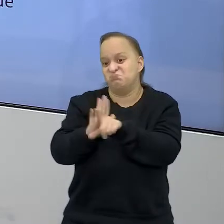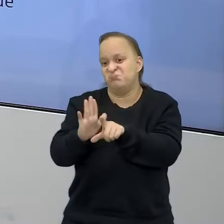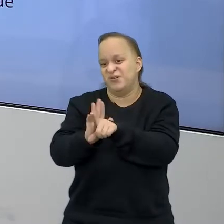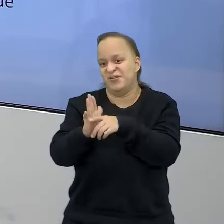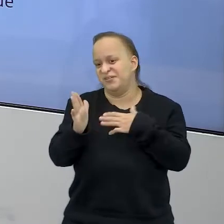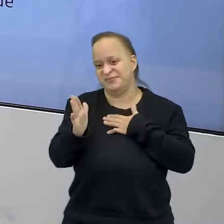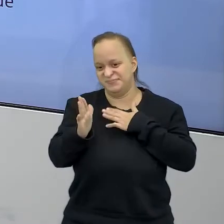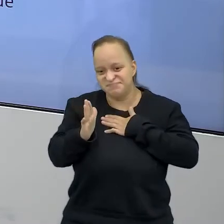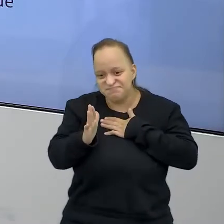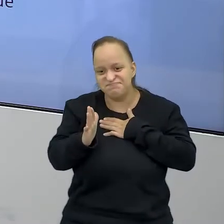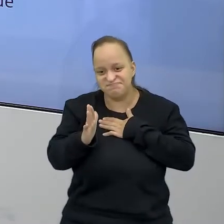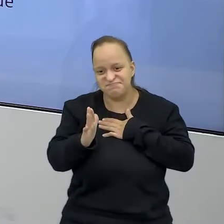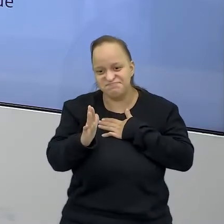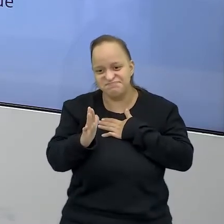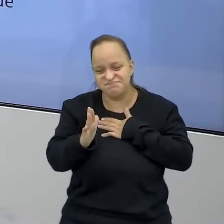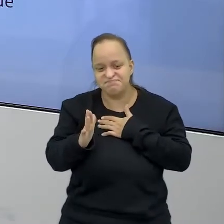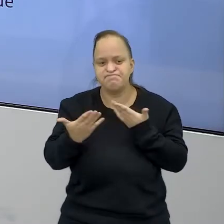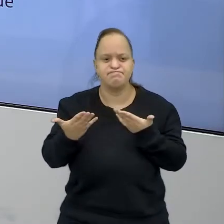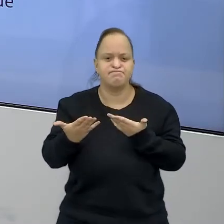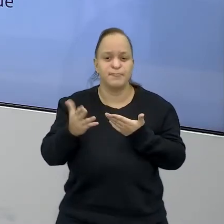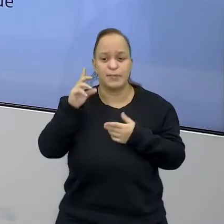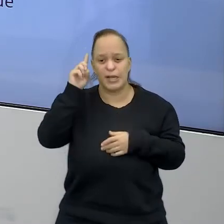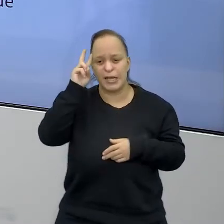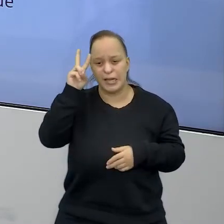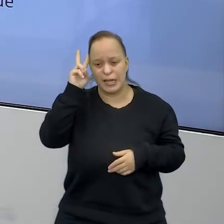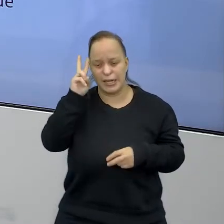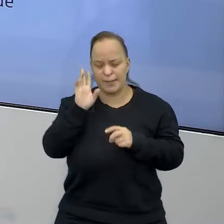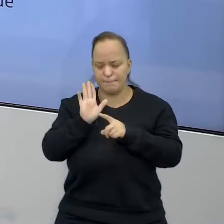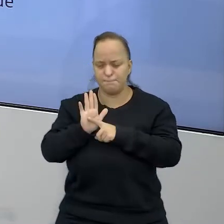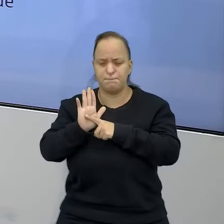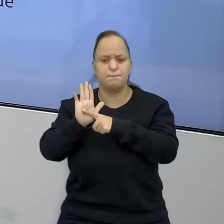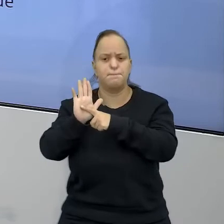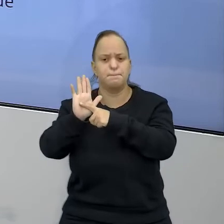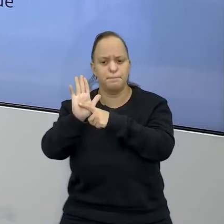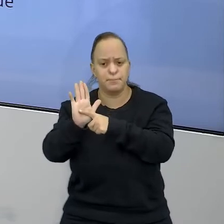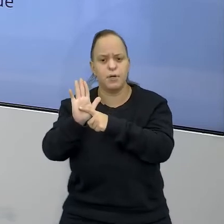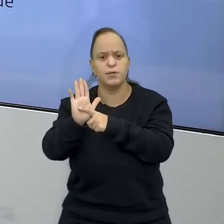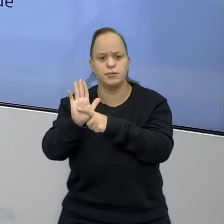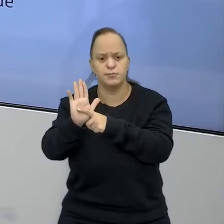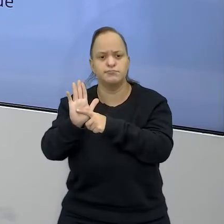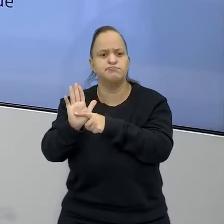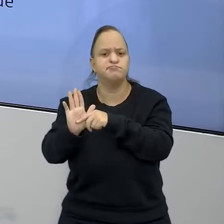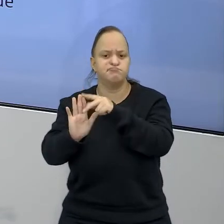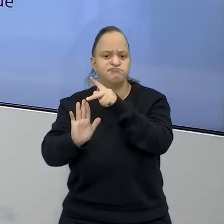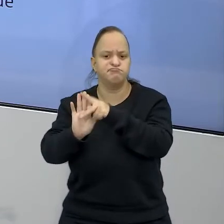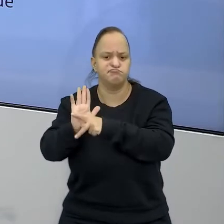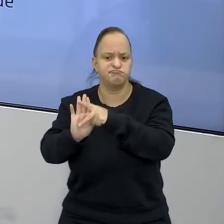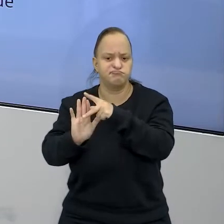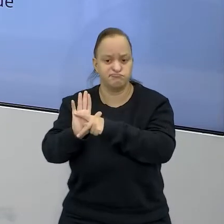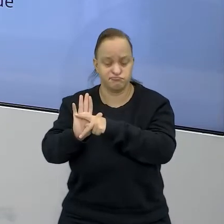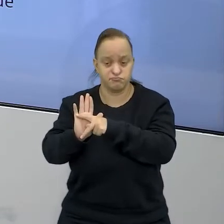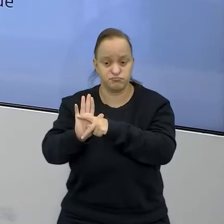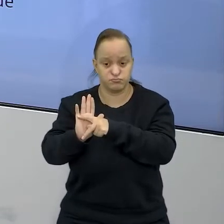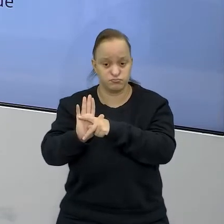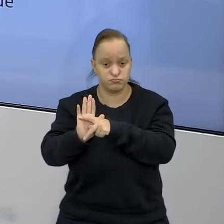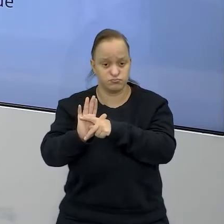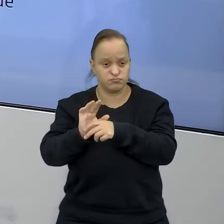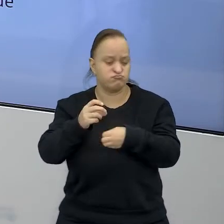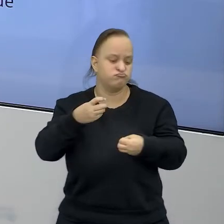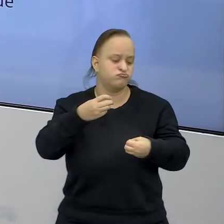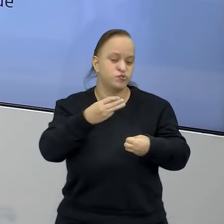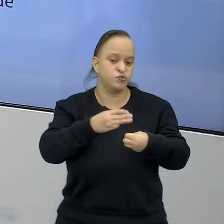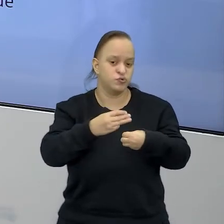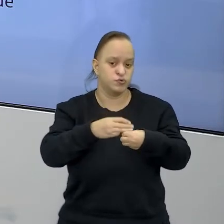vocês viram que quando apresentei para vocês o plano diretor do município de São Paulo, lá também